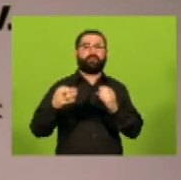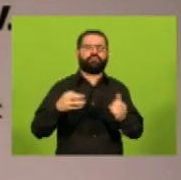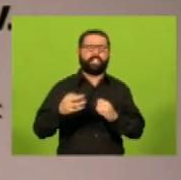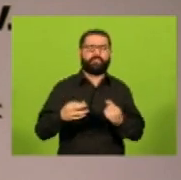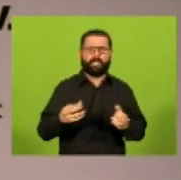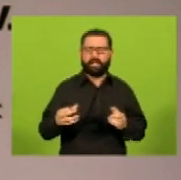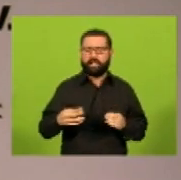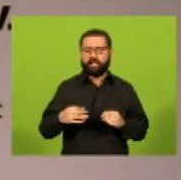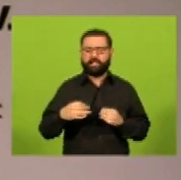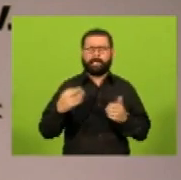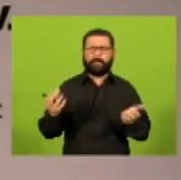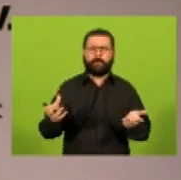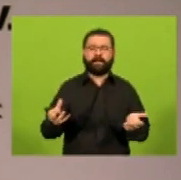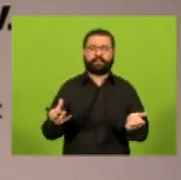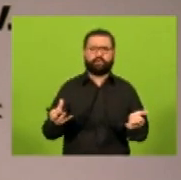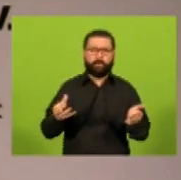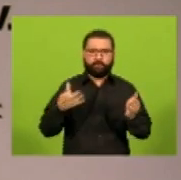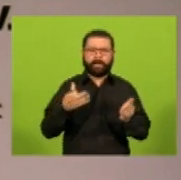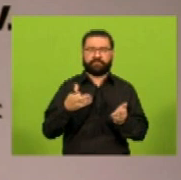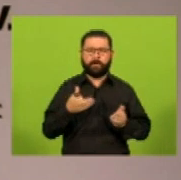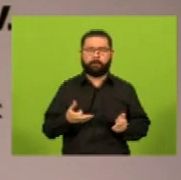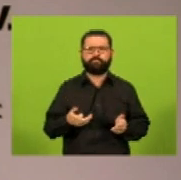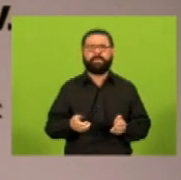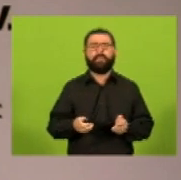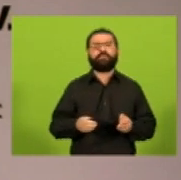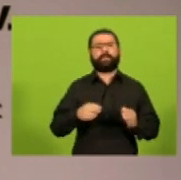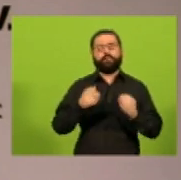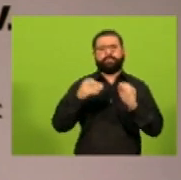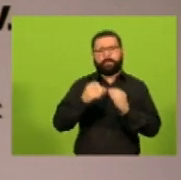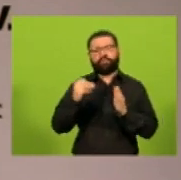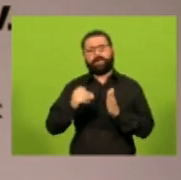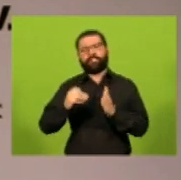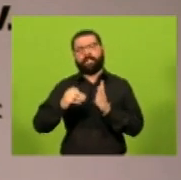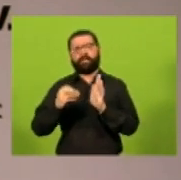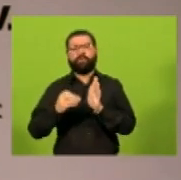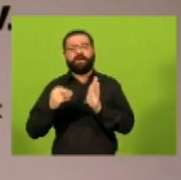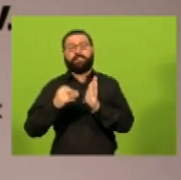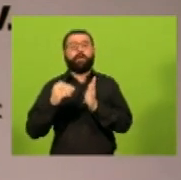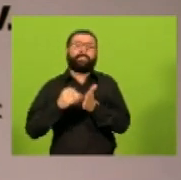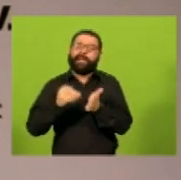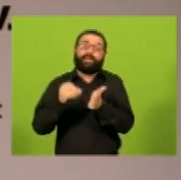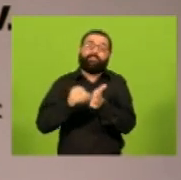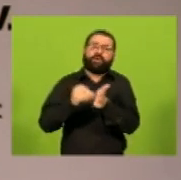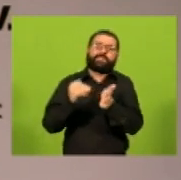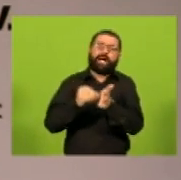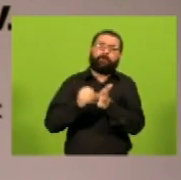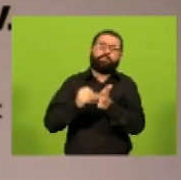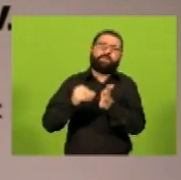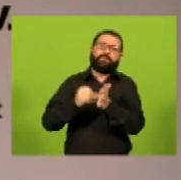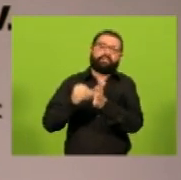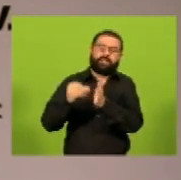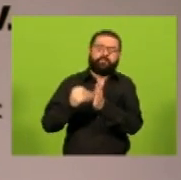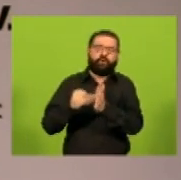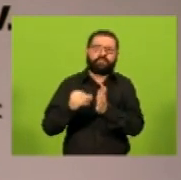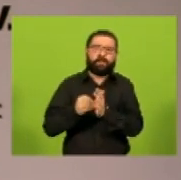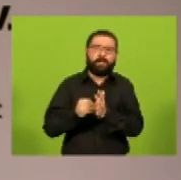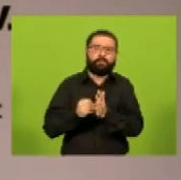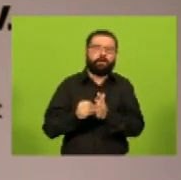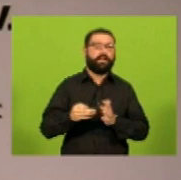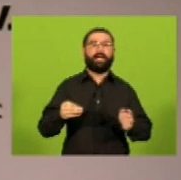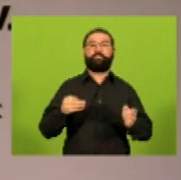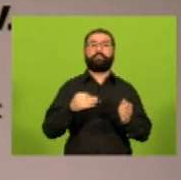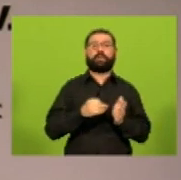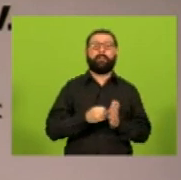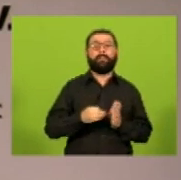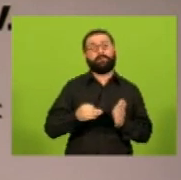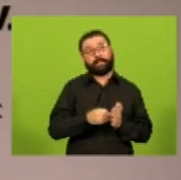né? Para que não seja inadequada a sua operação, só tem um jeito de encaixar. Então, não tentem forçar, porque se você está